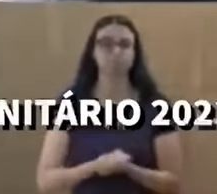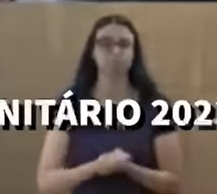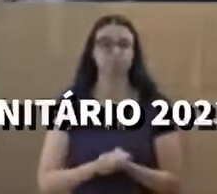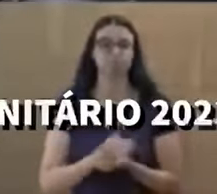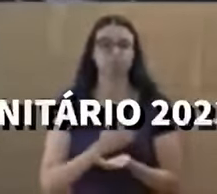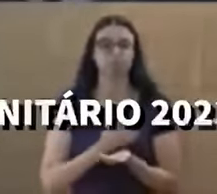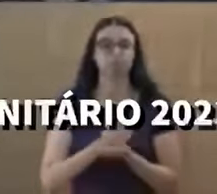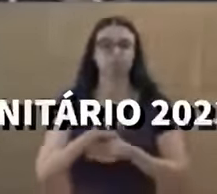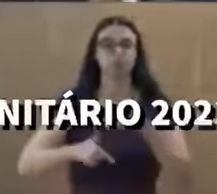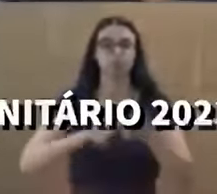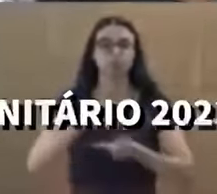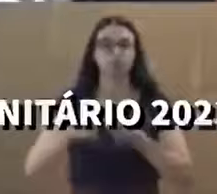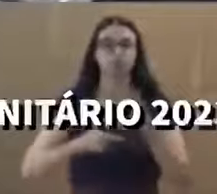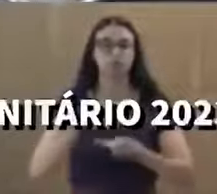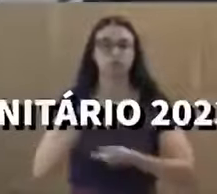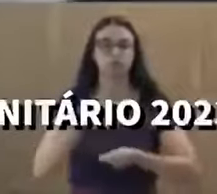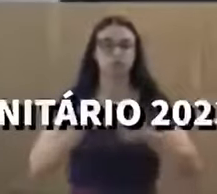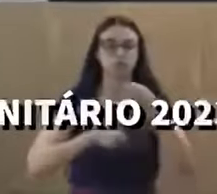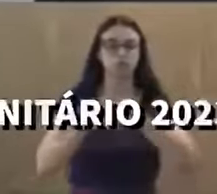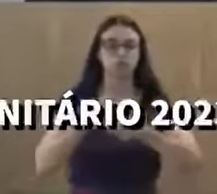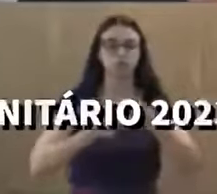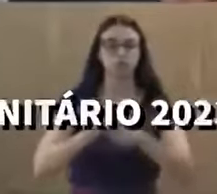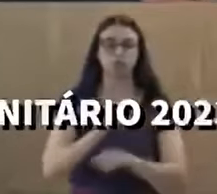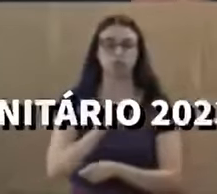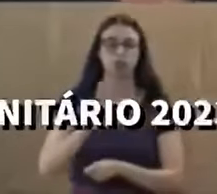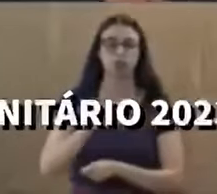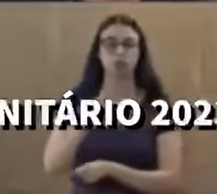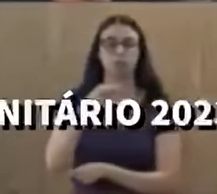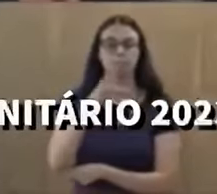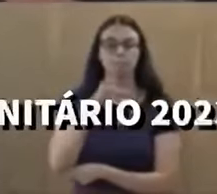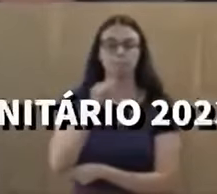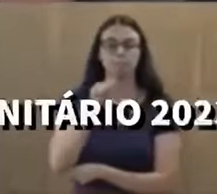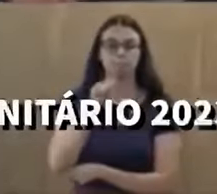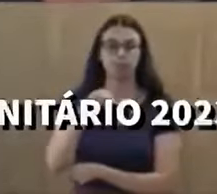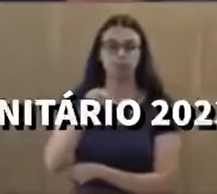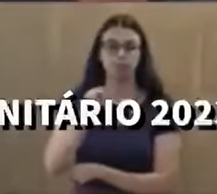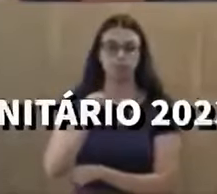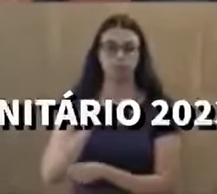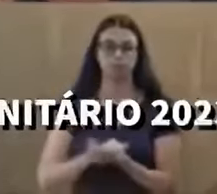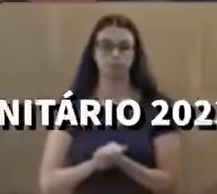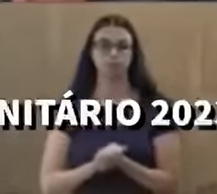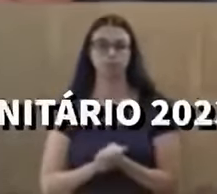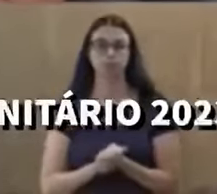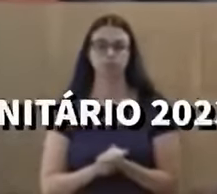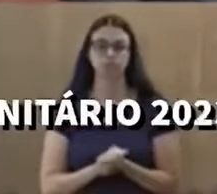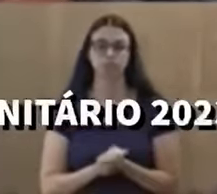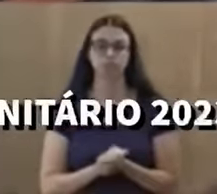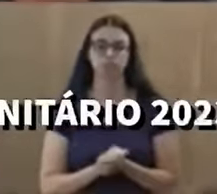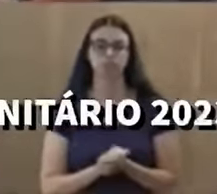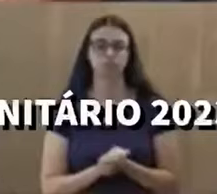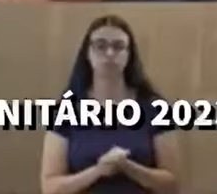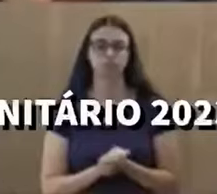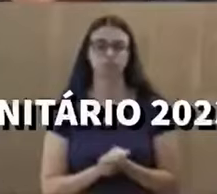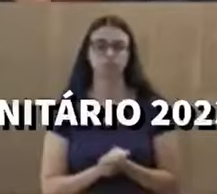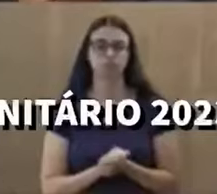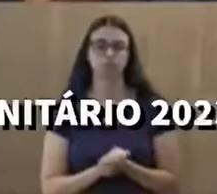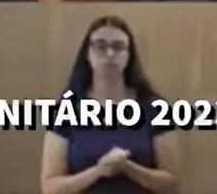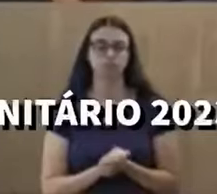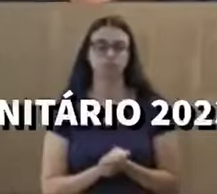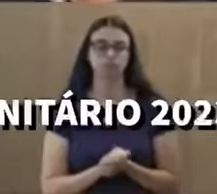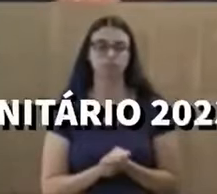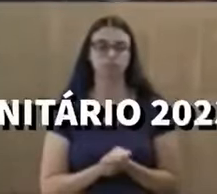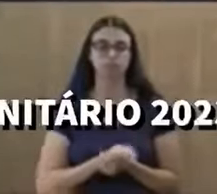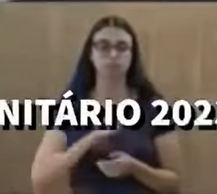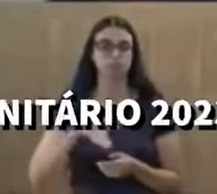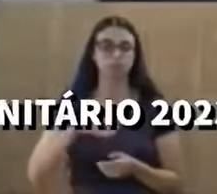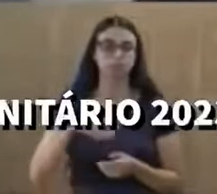passou a trabalhar na Siderúrgica Pains como eletricista industrial na função de encarregado de manutenção elétrica. Tempos depois,